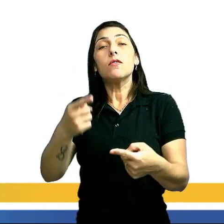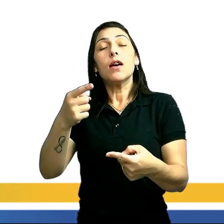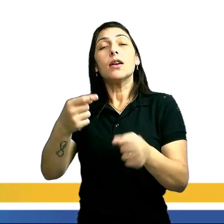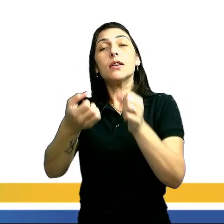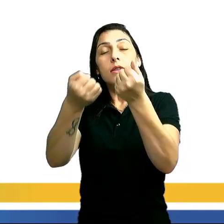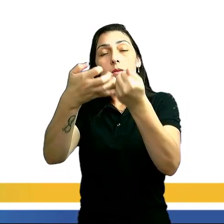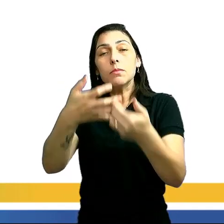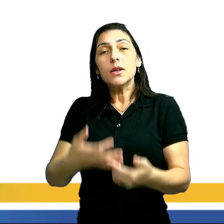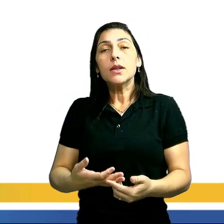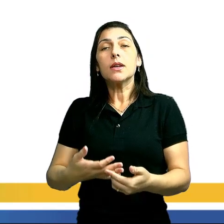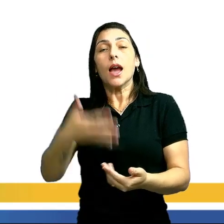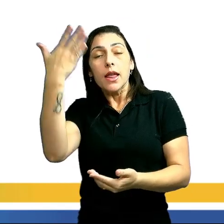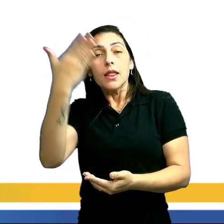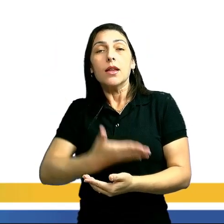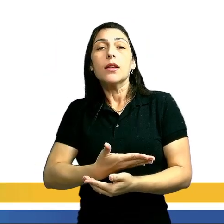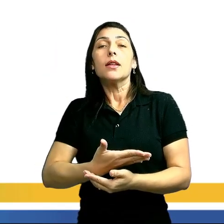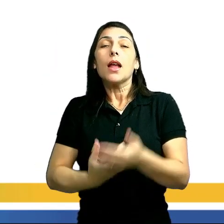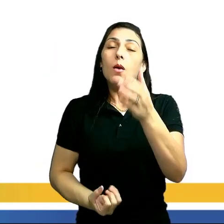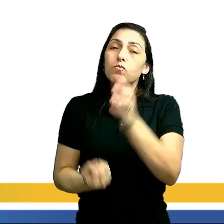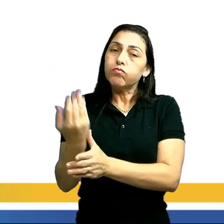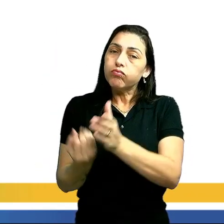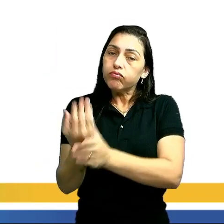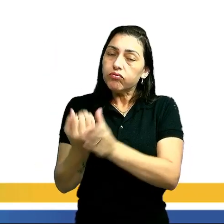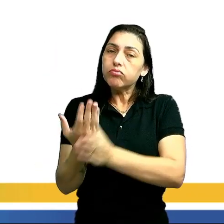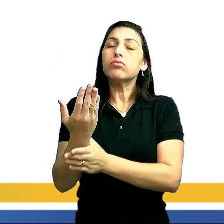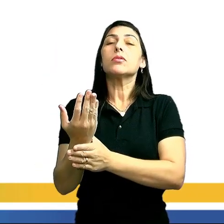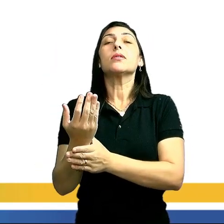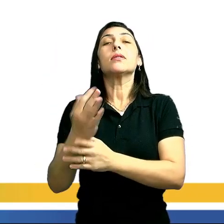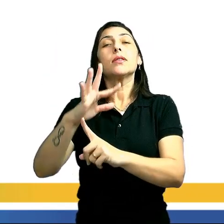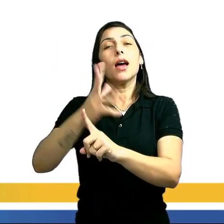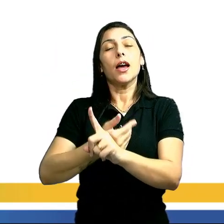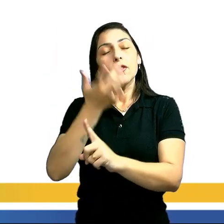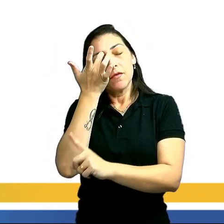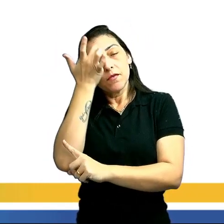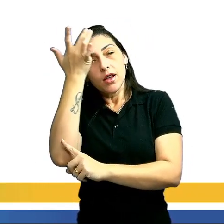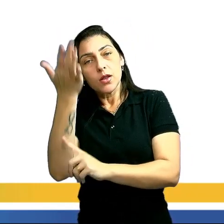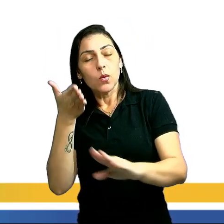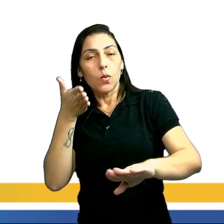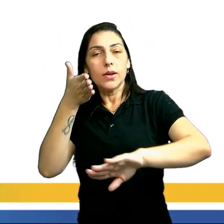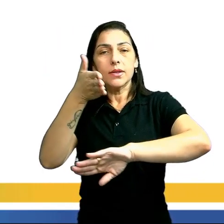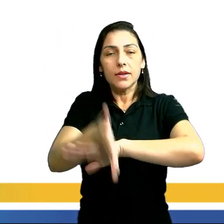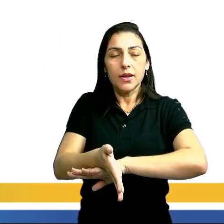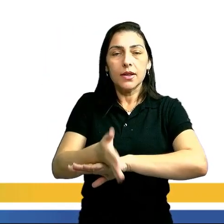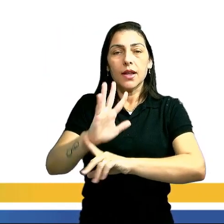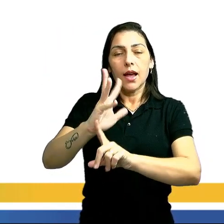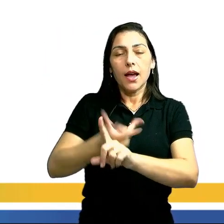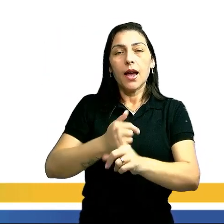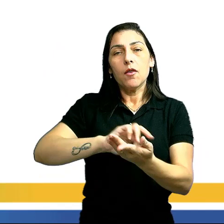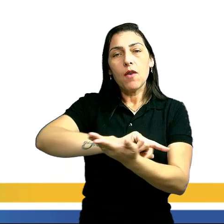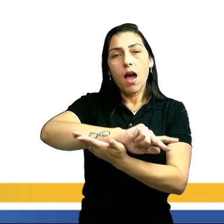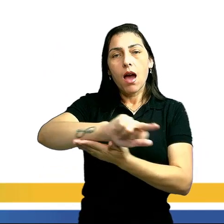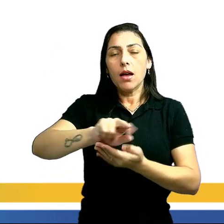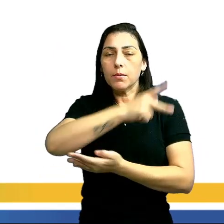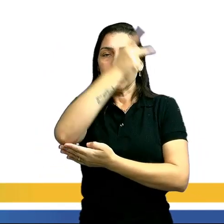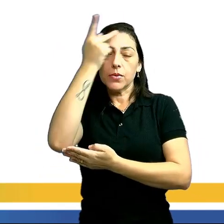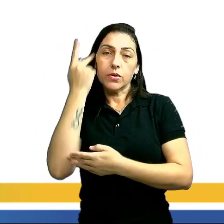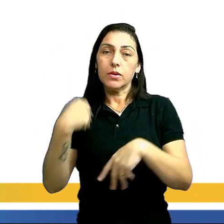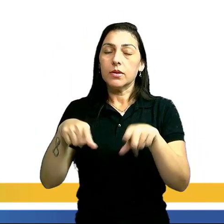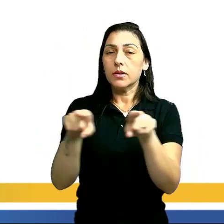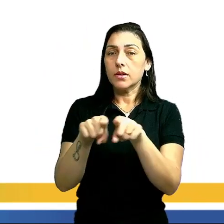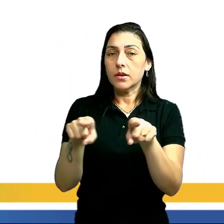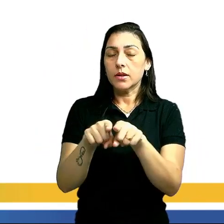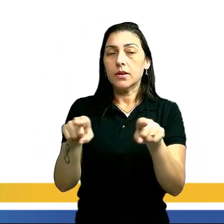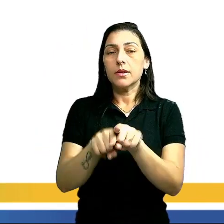defender que essa reprodutibilidade da arte facilitou o acesso da arte a muitas pessoas, por outro